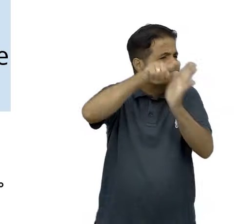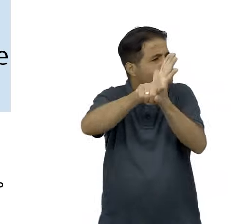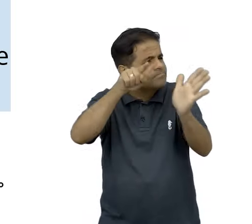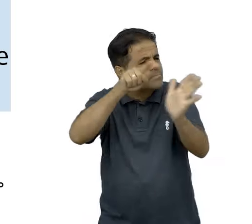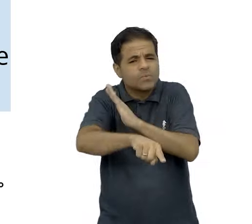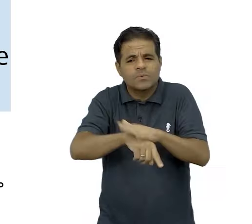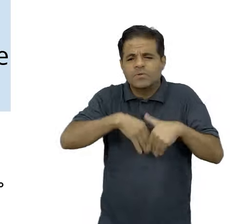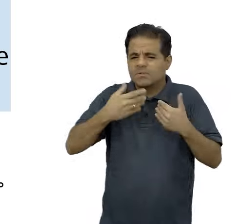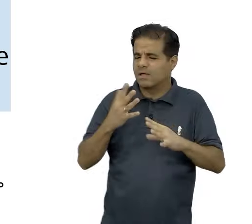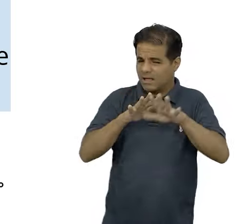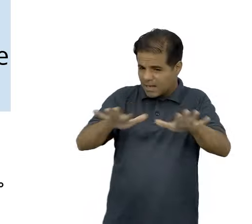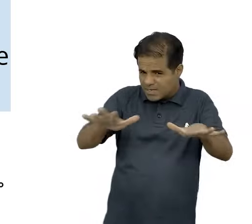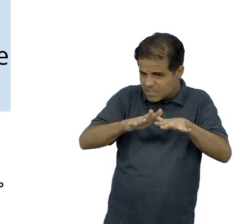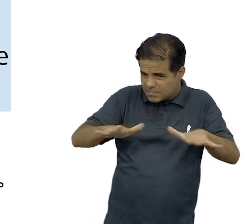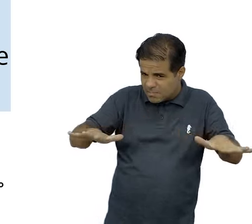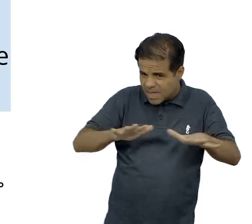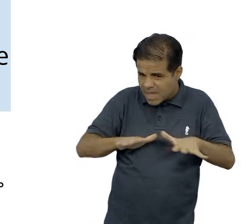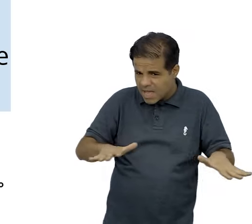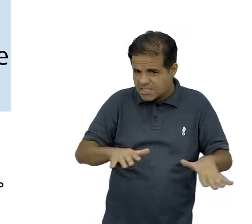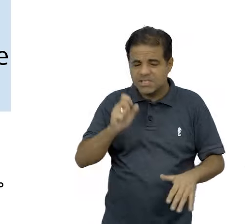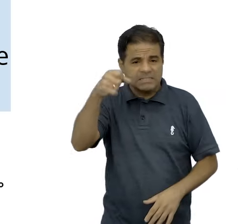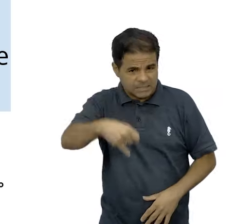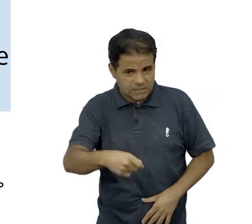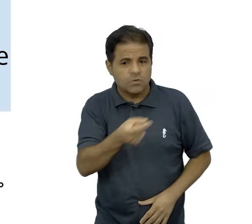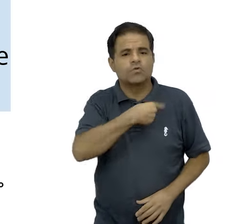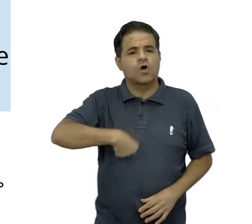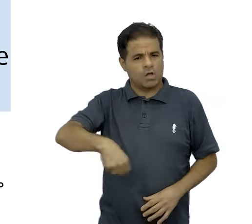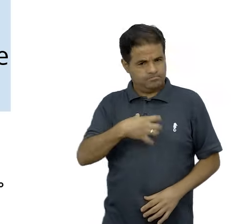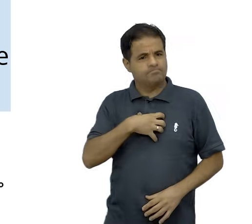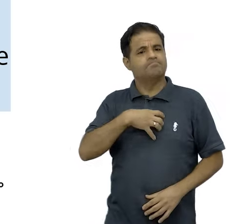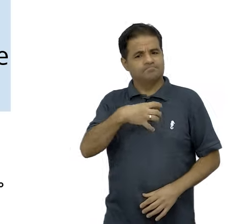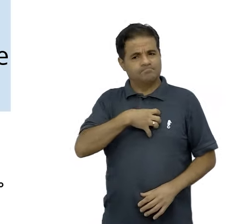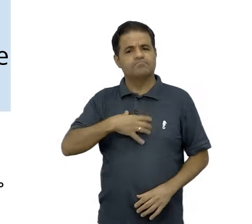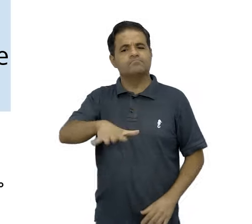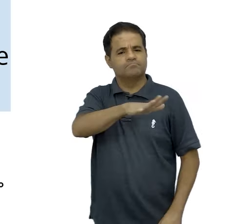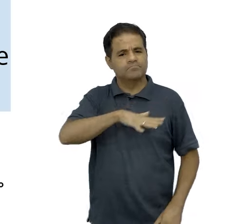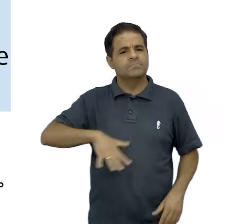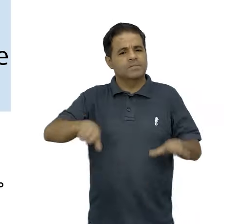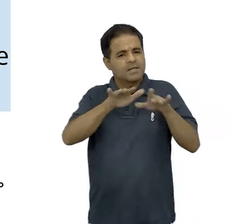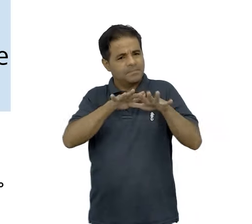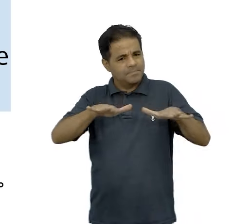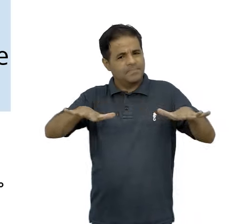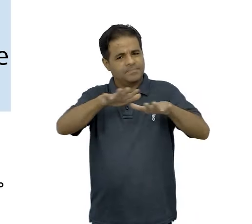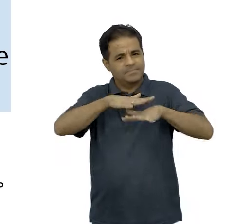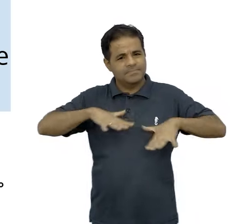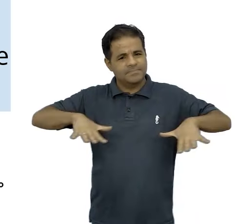perguntando: aritmética? Sim, né, o nosso meio ele é